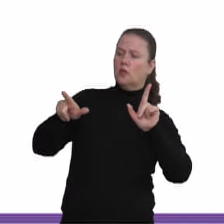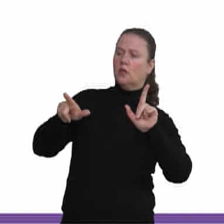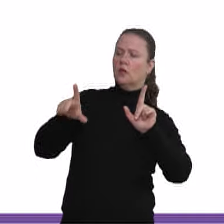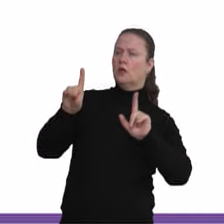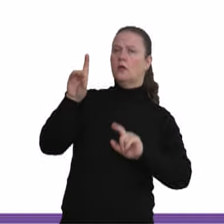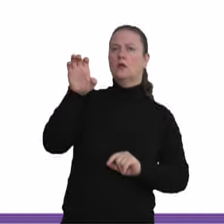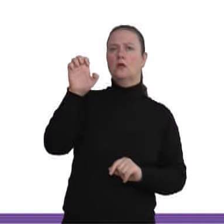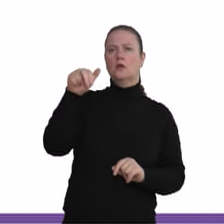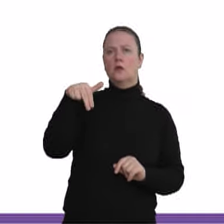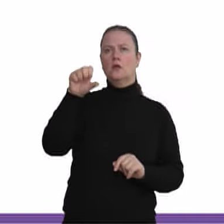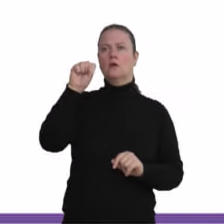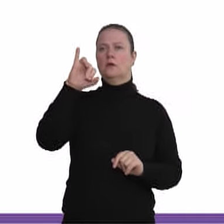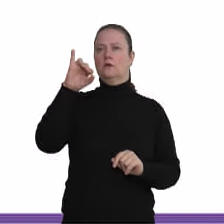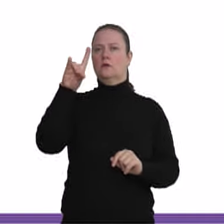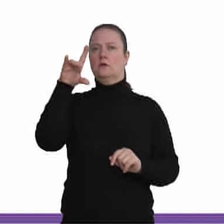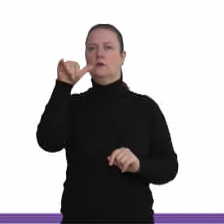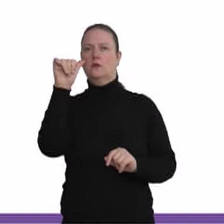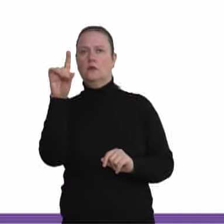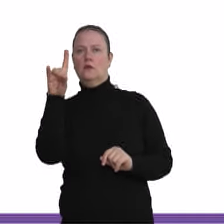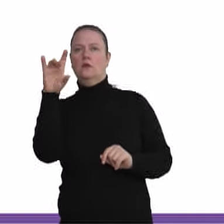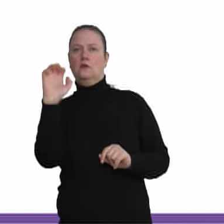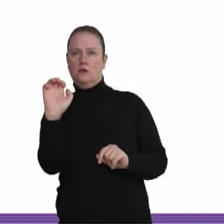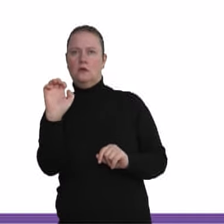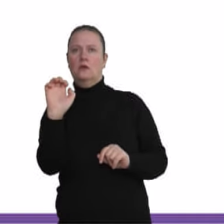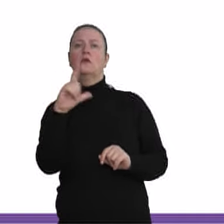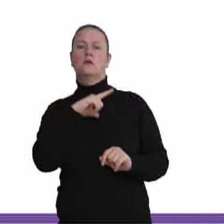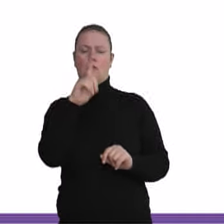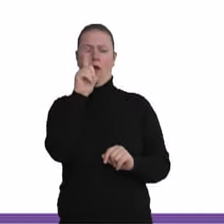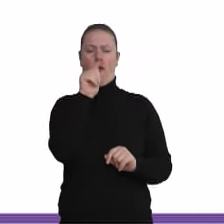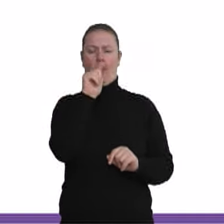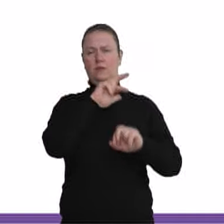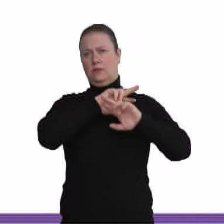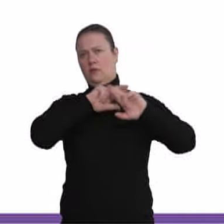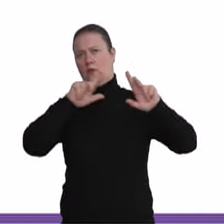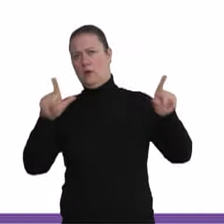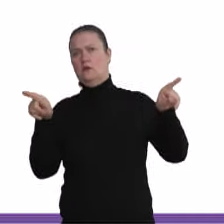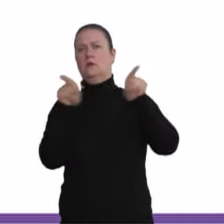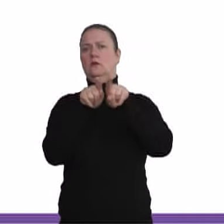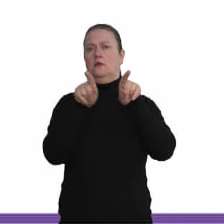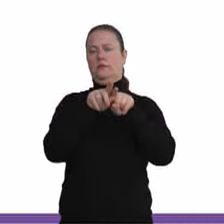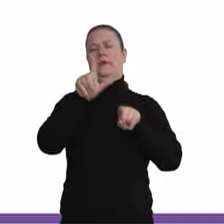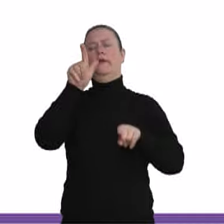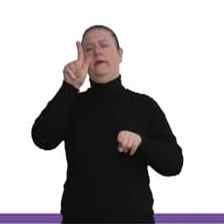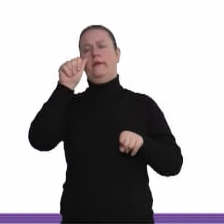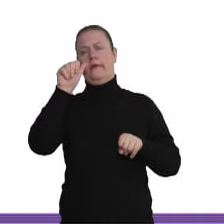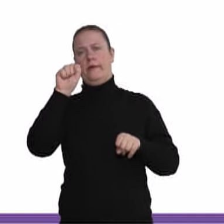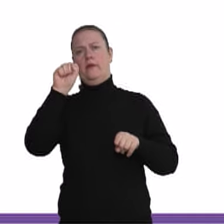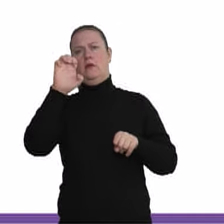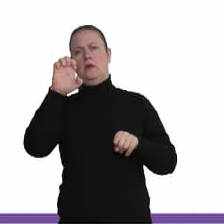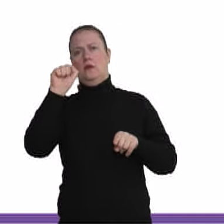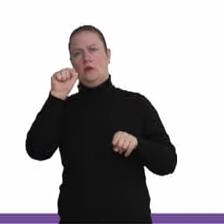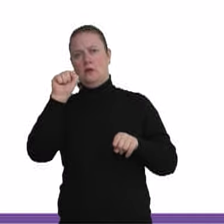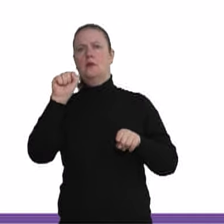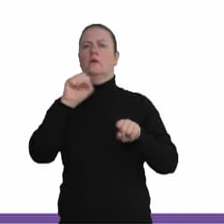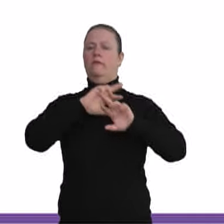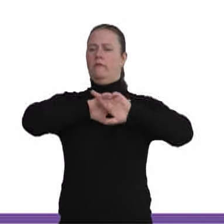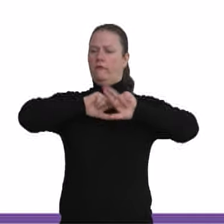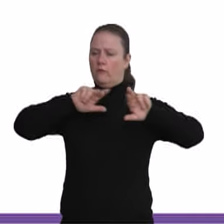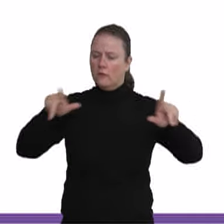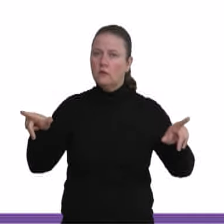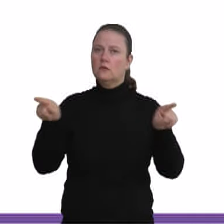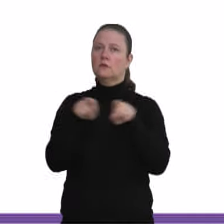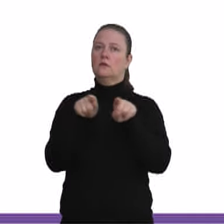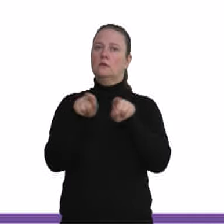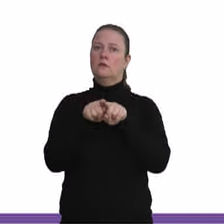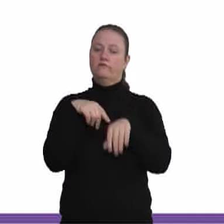partes frias e quentes dos líquidos e gases, ou fluidos. Nesse sentido, é possível observar o processo de convecção